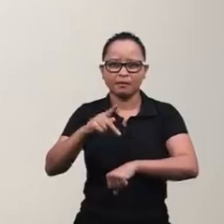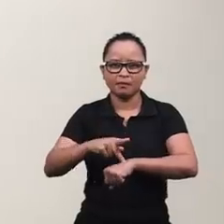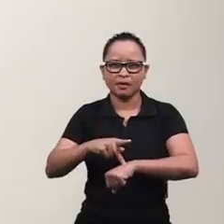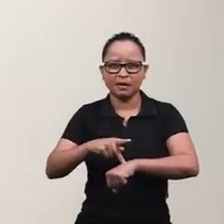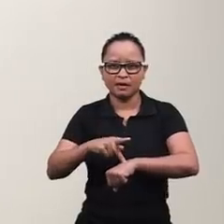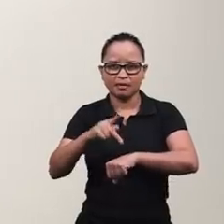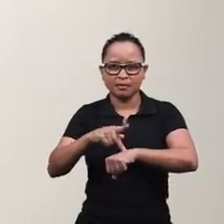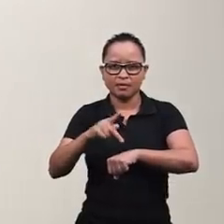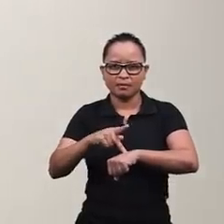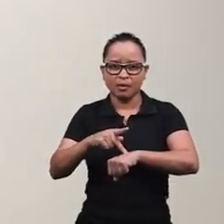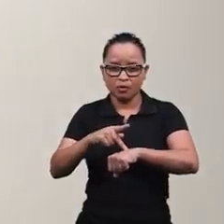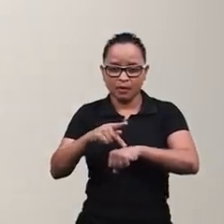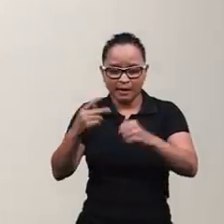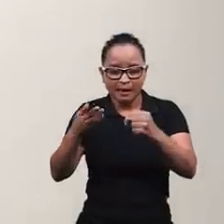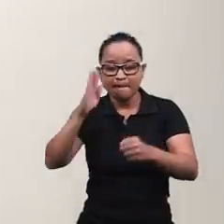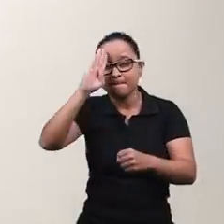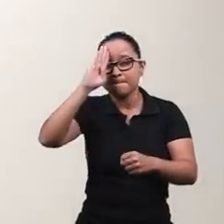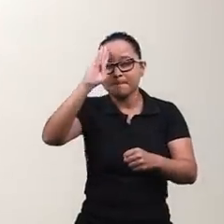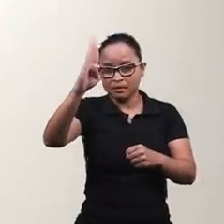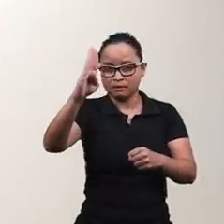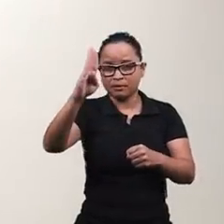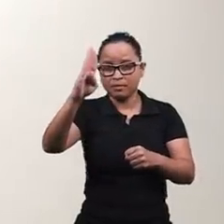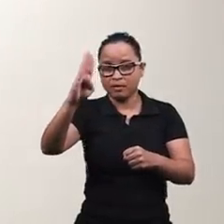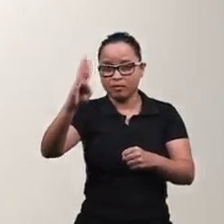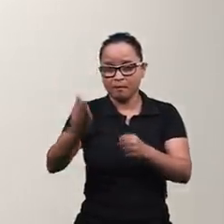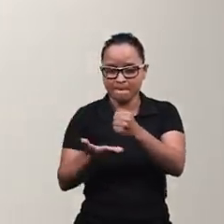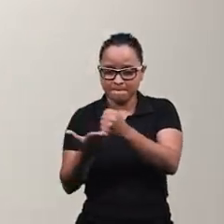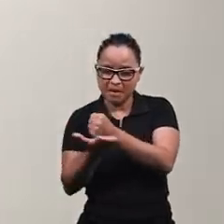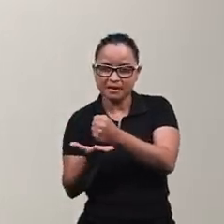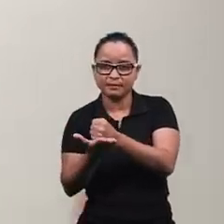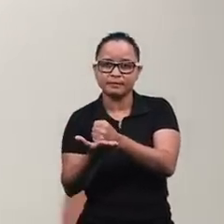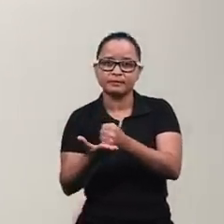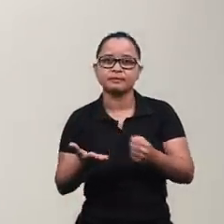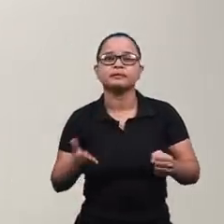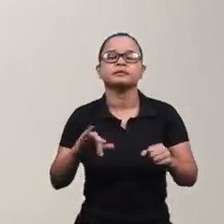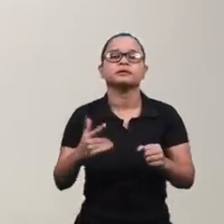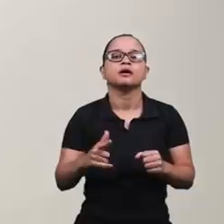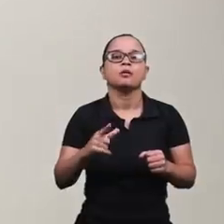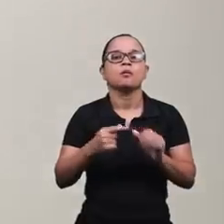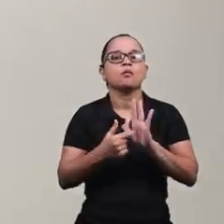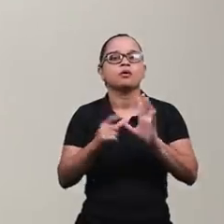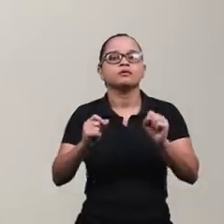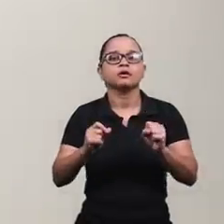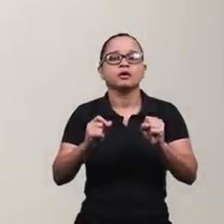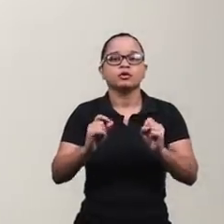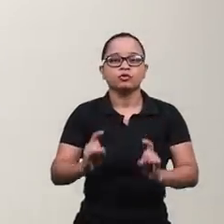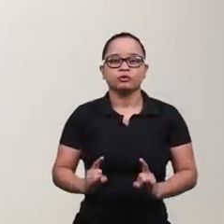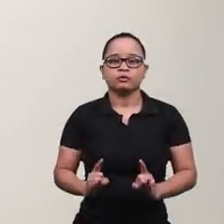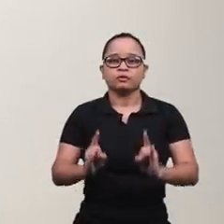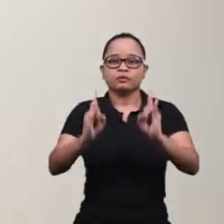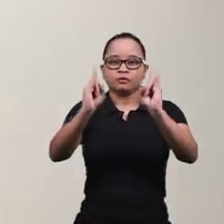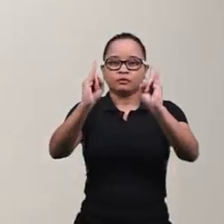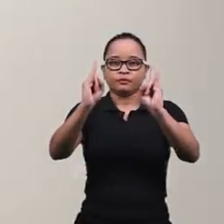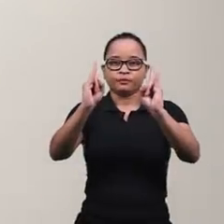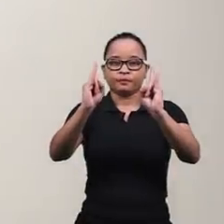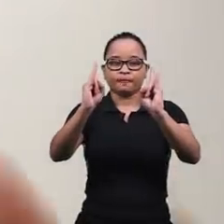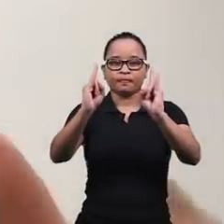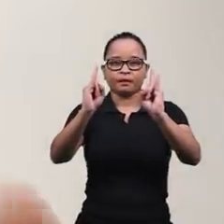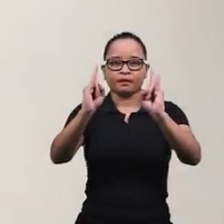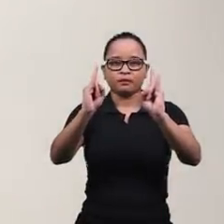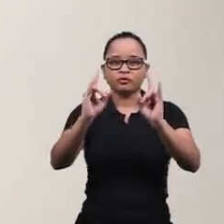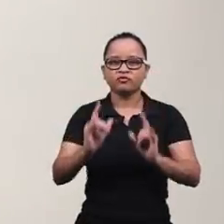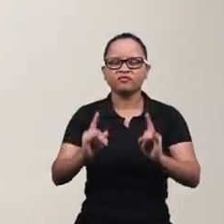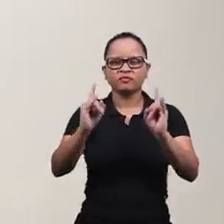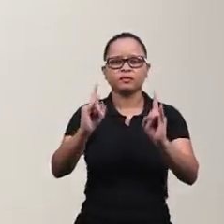Pedra da esquina aquele que dá toda a sustentação e dia seguinte que todo o edifício bem ajustado cresce para